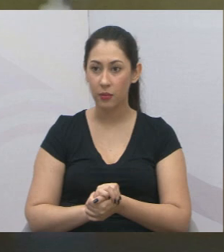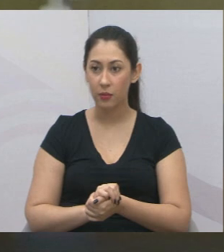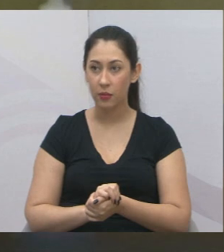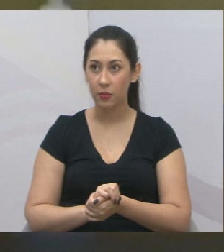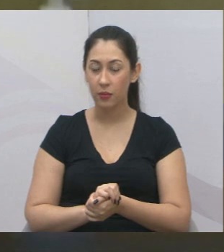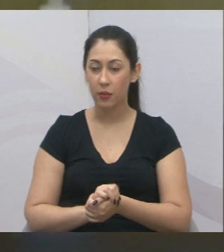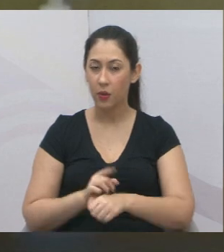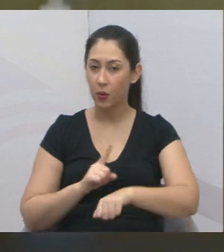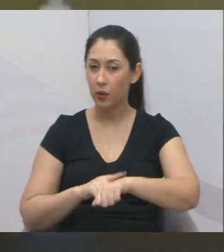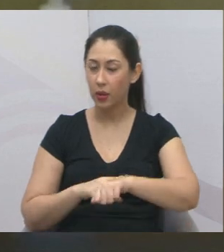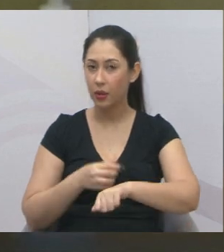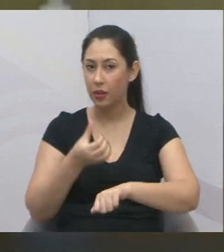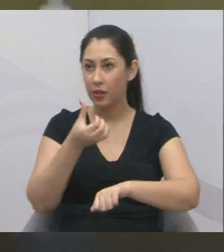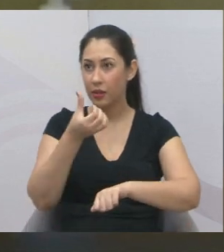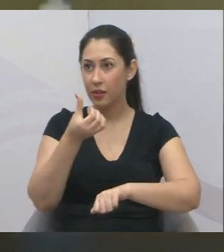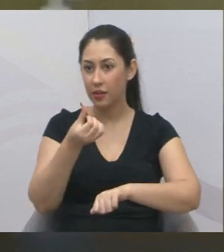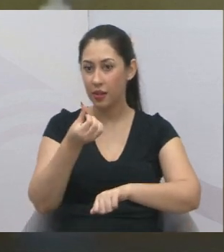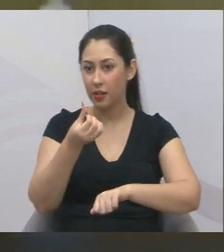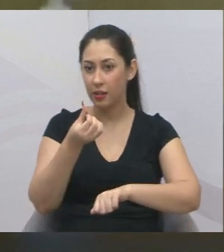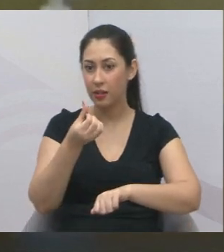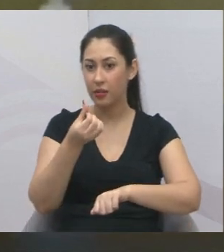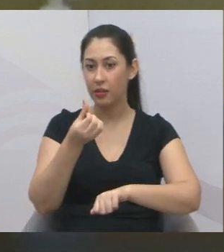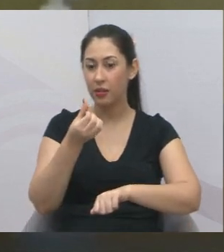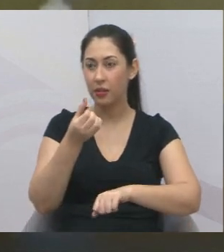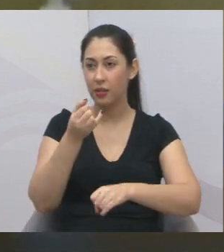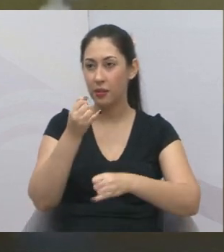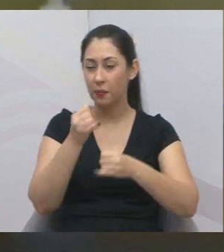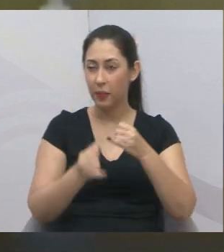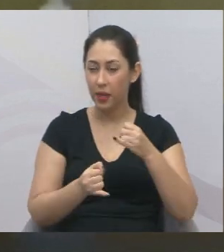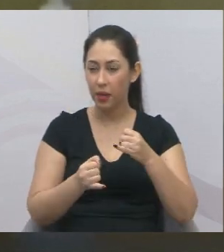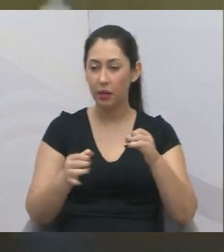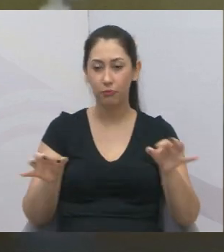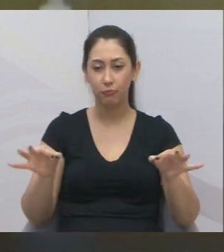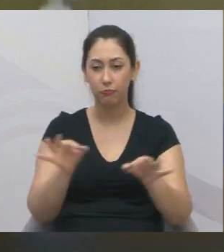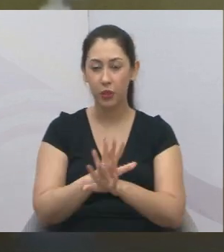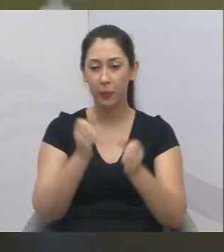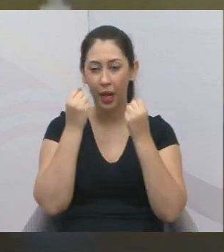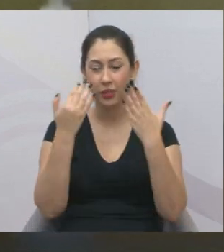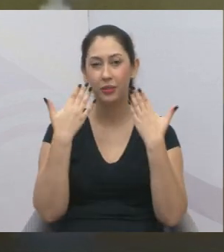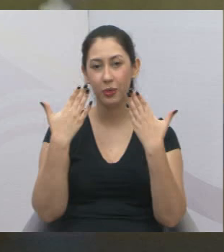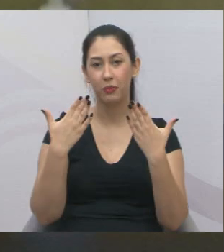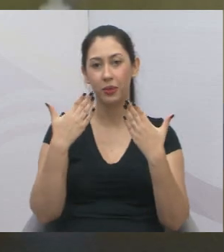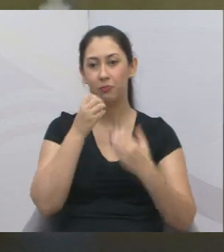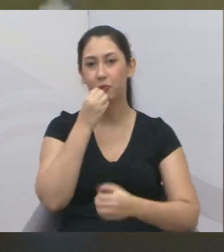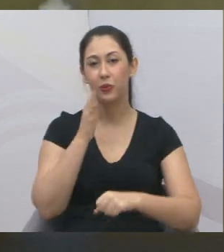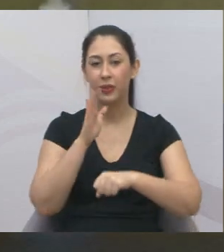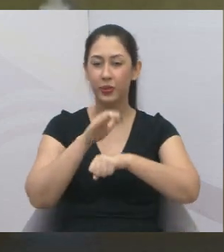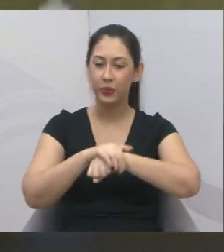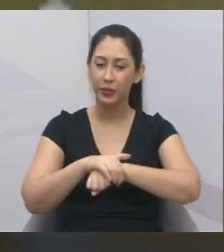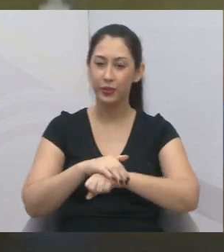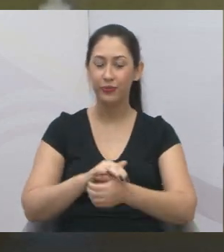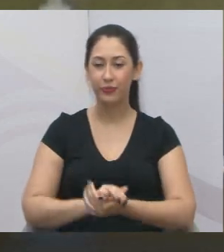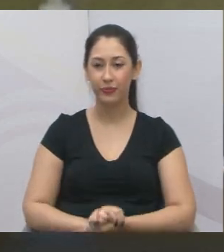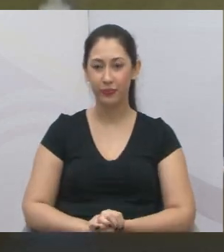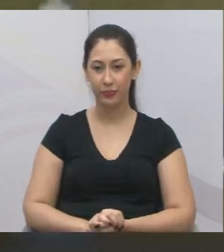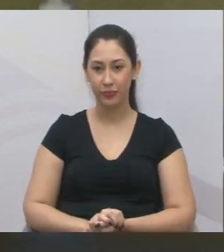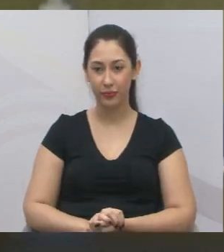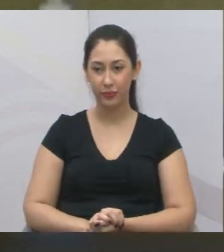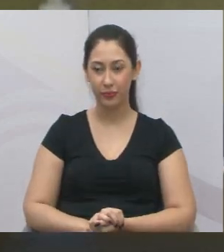5 minutos. Declaro encerrada a presença da audiência pública e boa noite a todos. Boa noite.